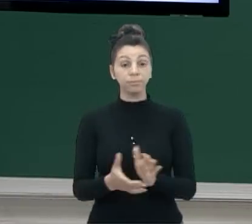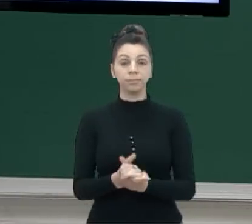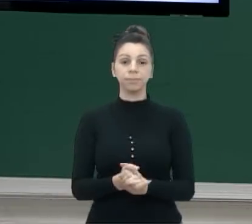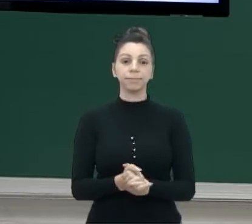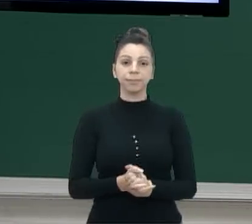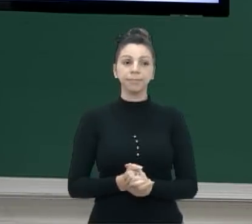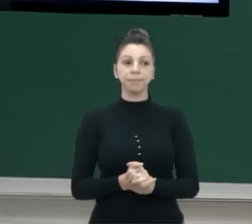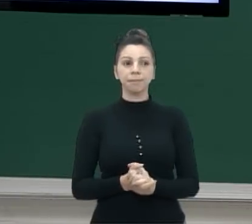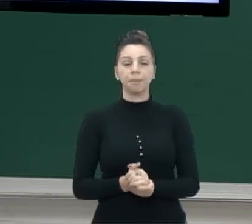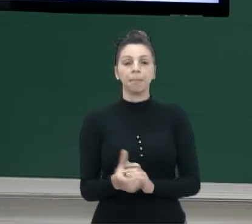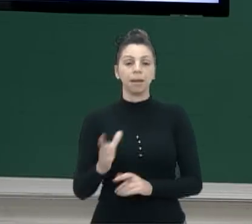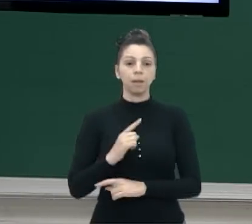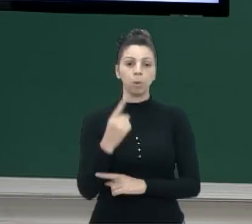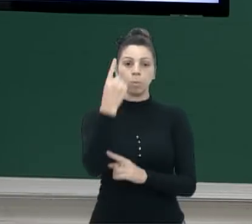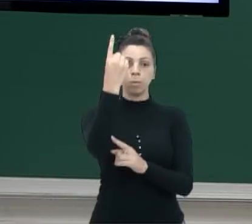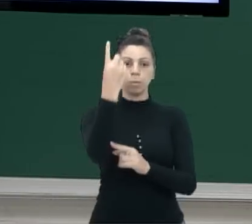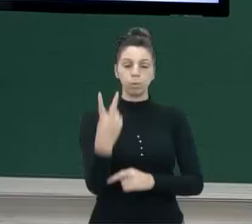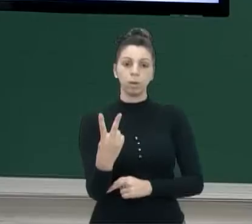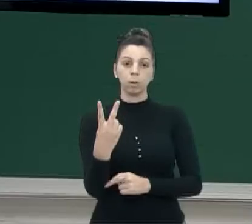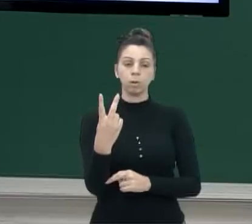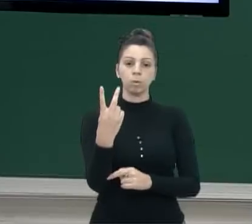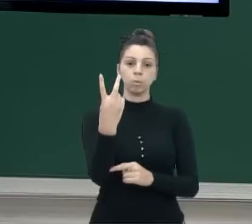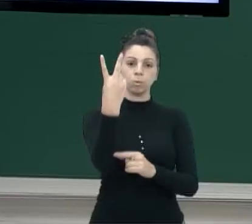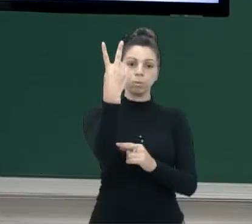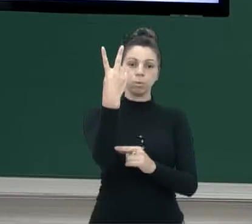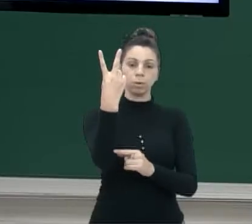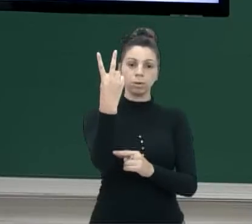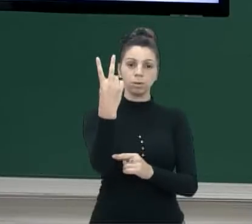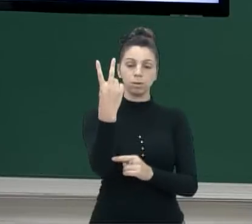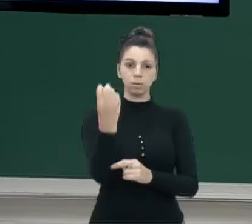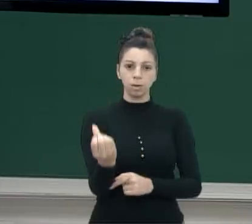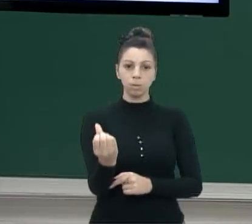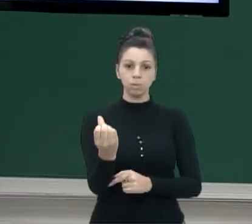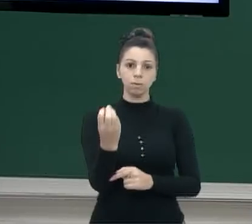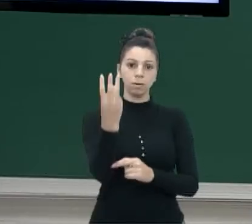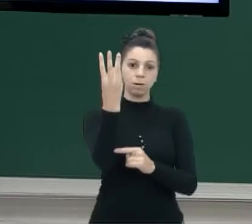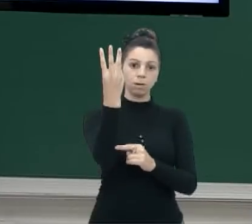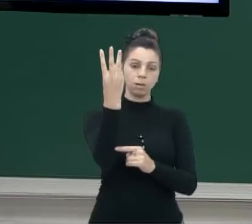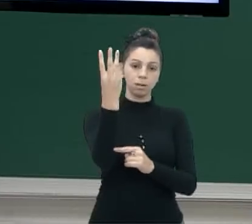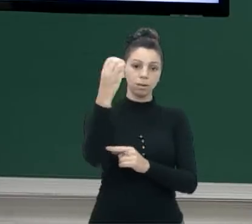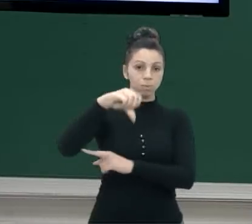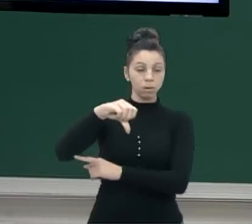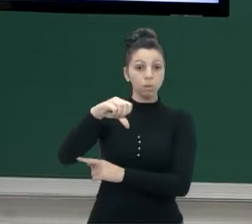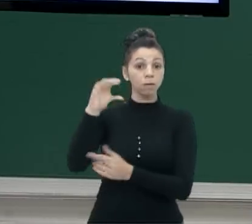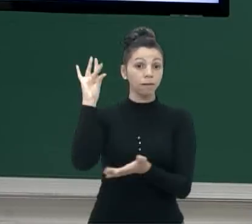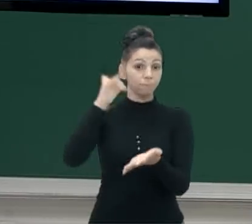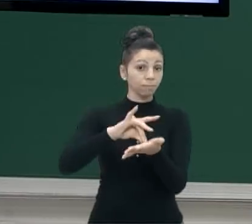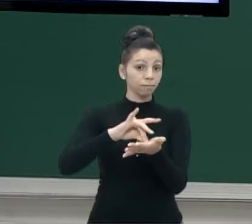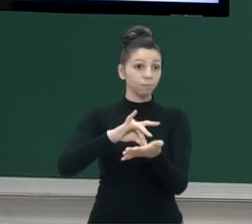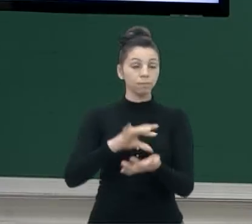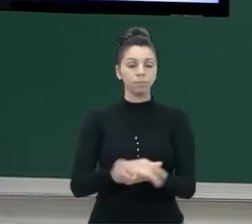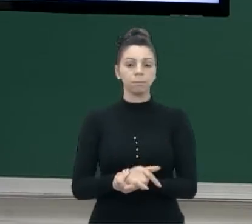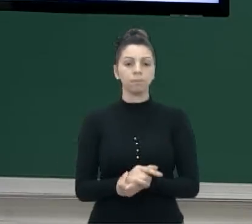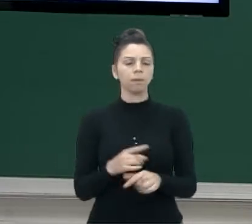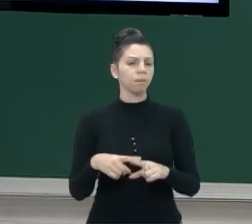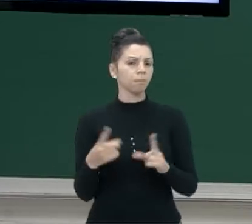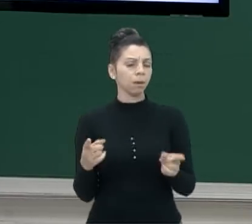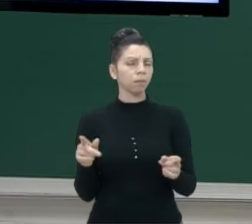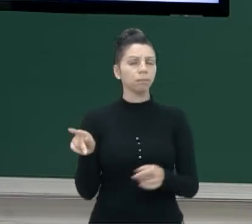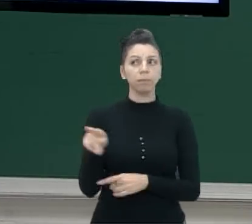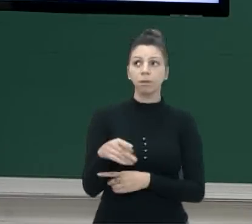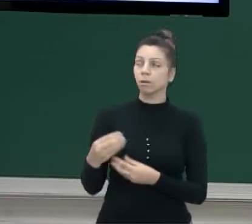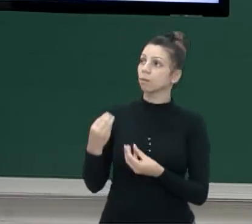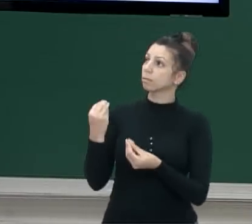tenho que 1/3, 2/6 e 3/9 é verdadeiro, eles são. Mas, professora, como é